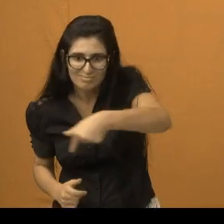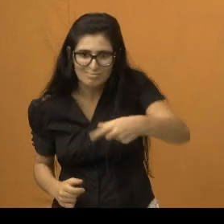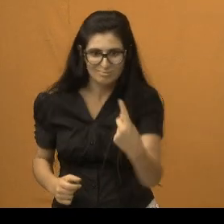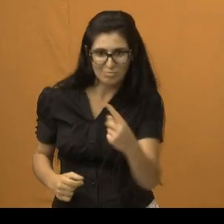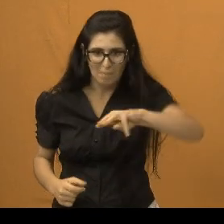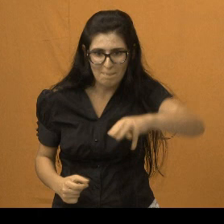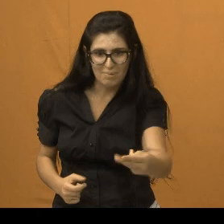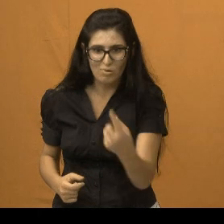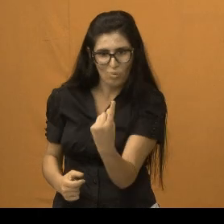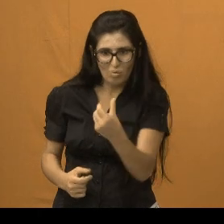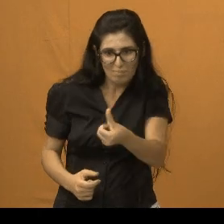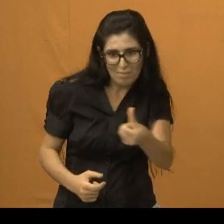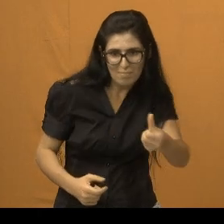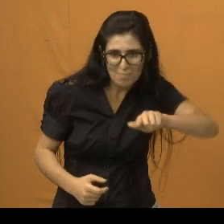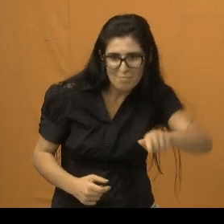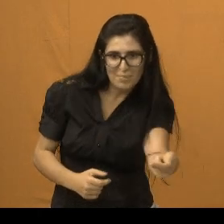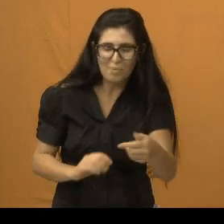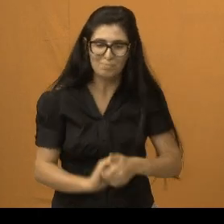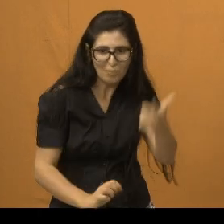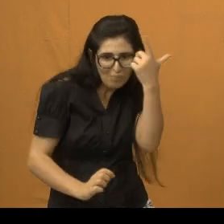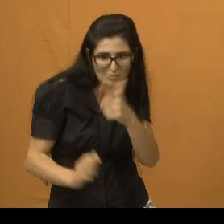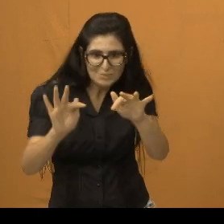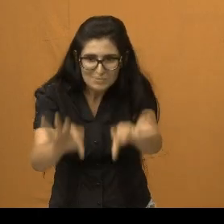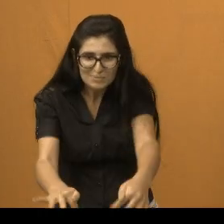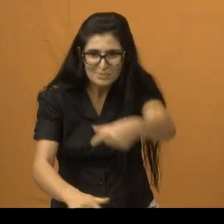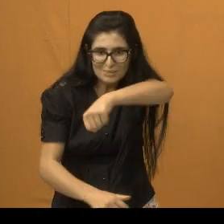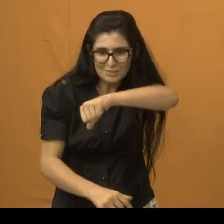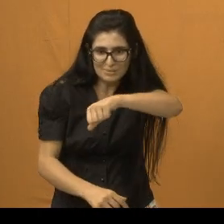771.166.000, na qual se realizou-se, ao final,